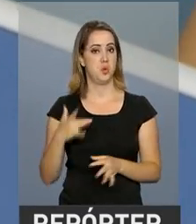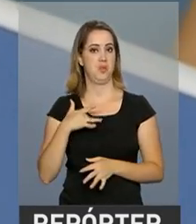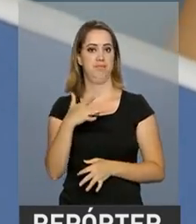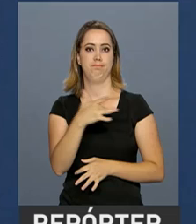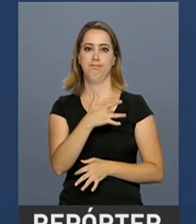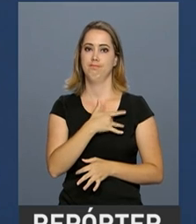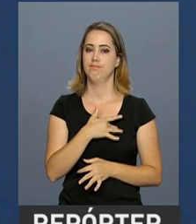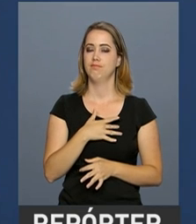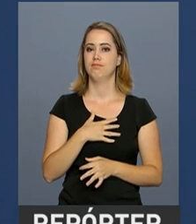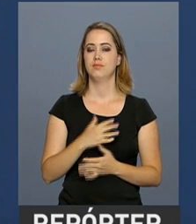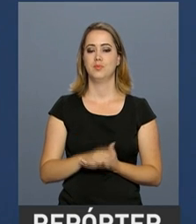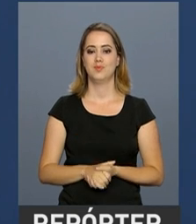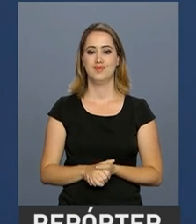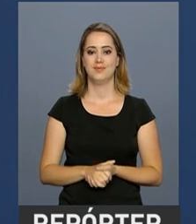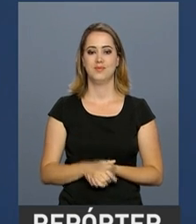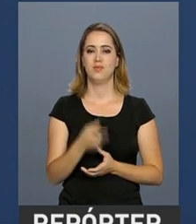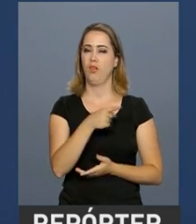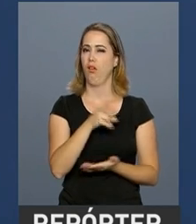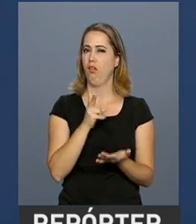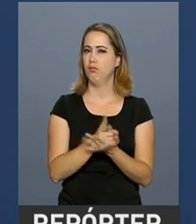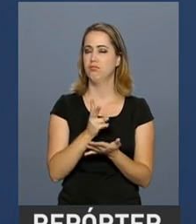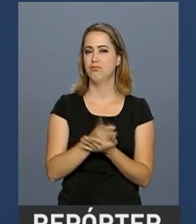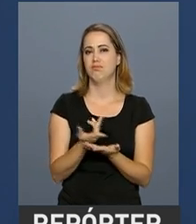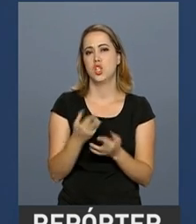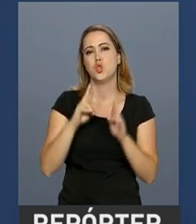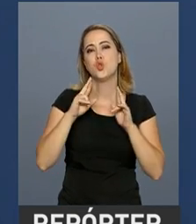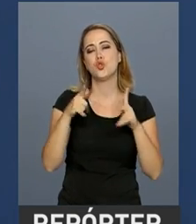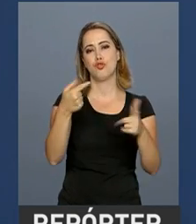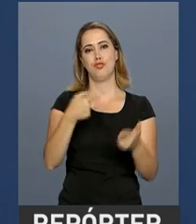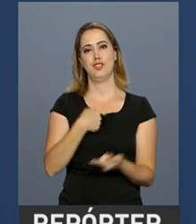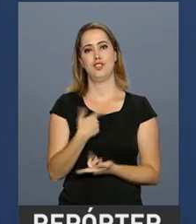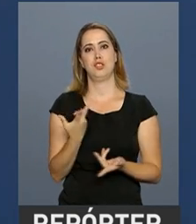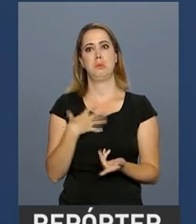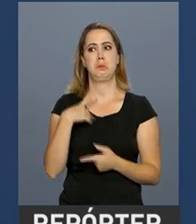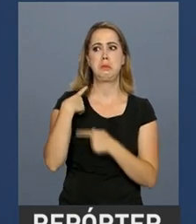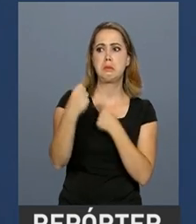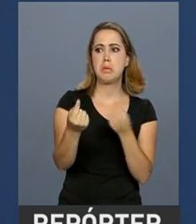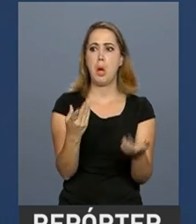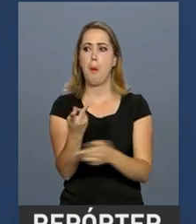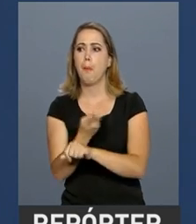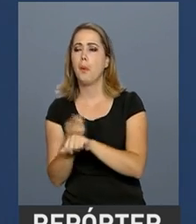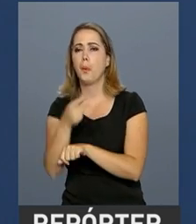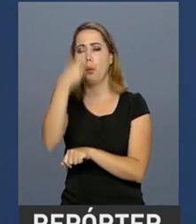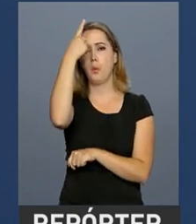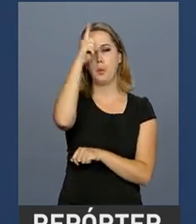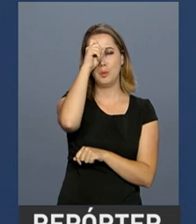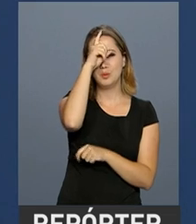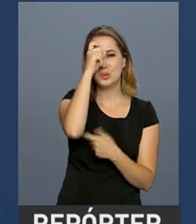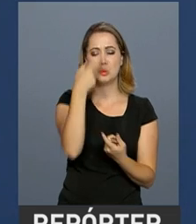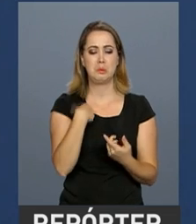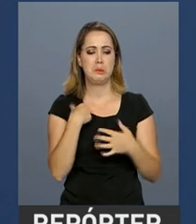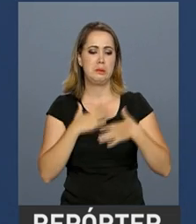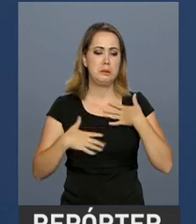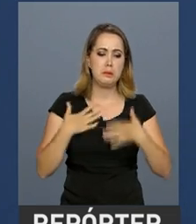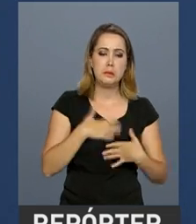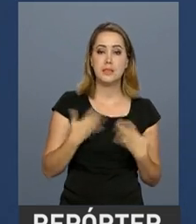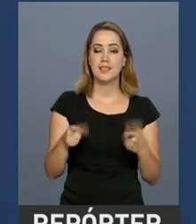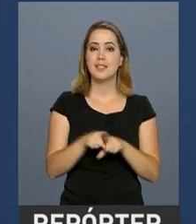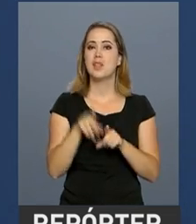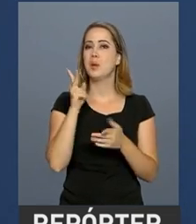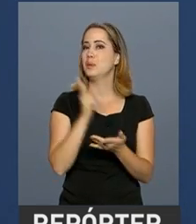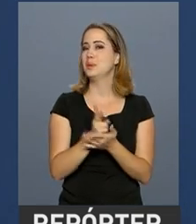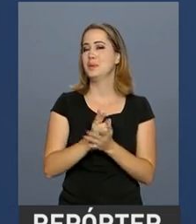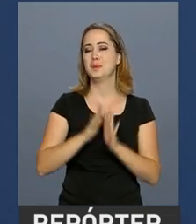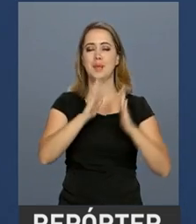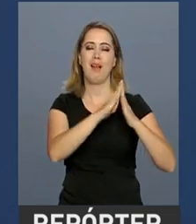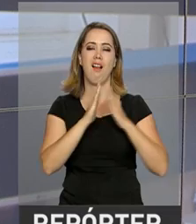medicações que ele não vai poder passar as mesmas coisas que eu passei de sair de madrugada procurando no hospital passando mal a gente vai poder ficar quietinho